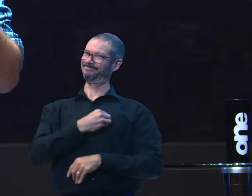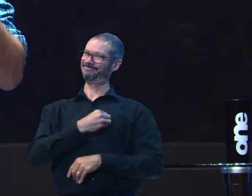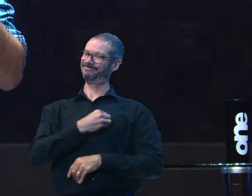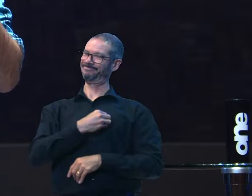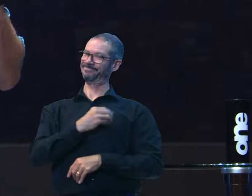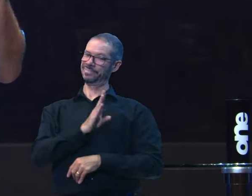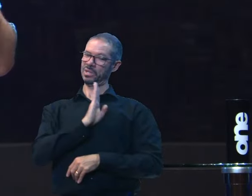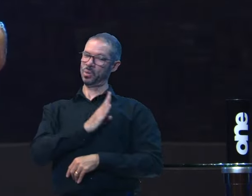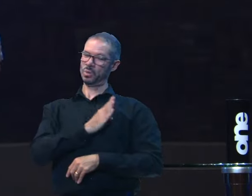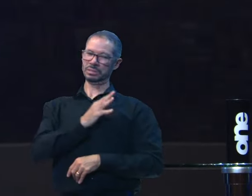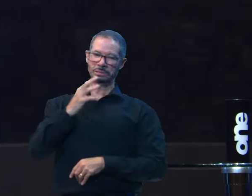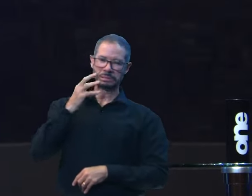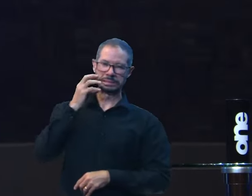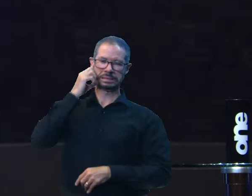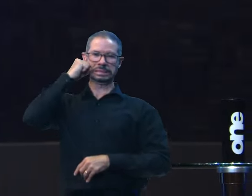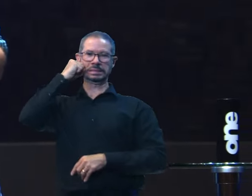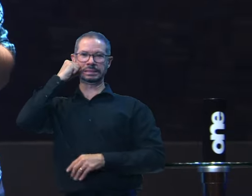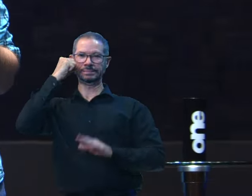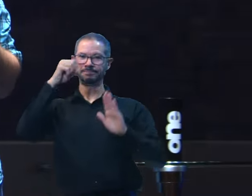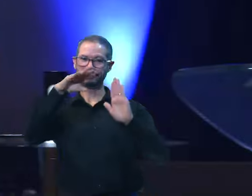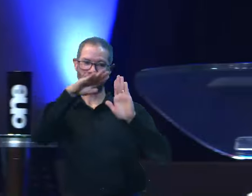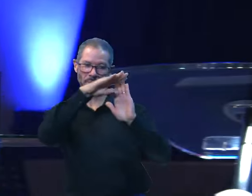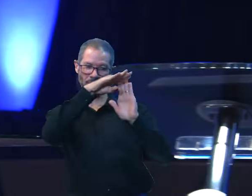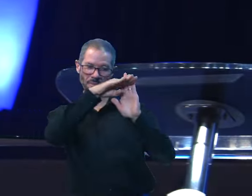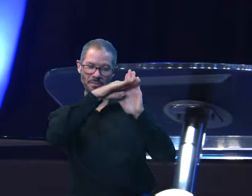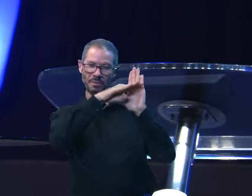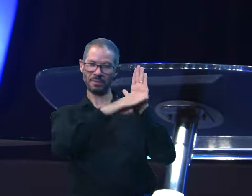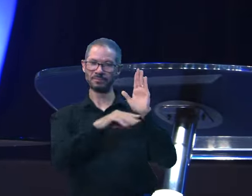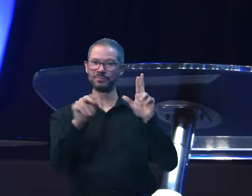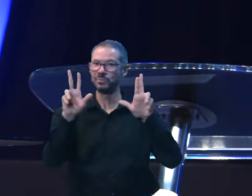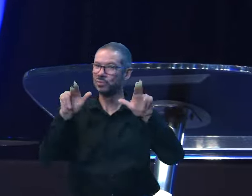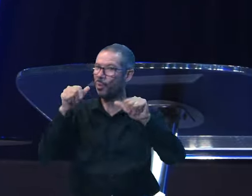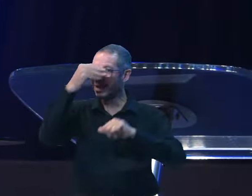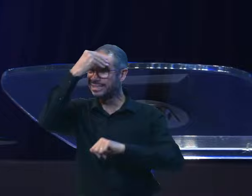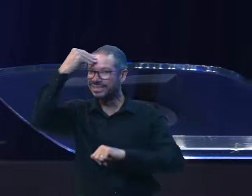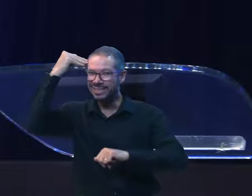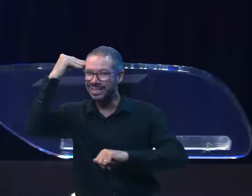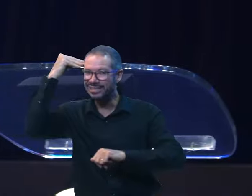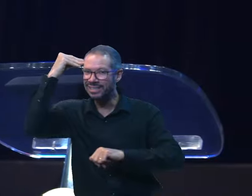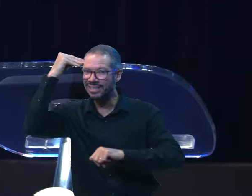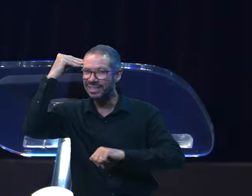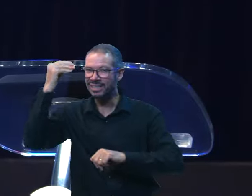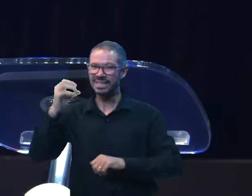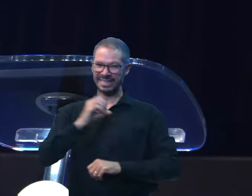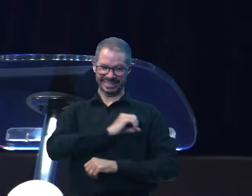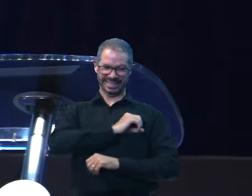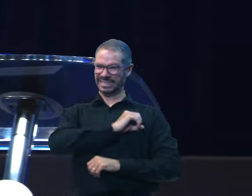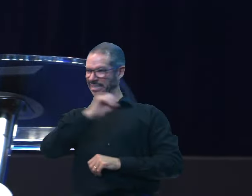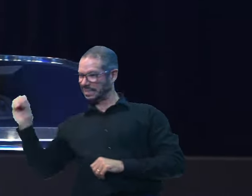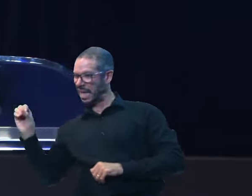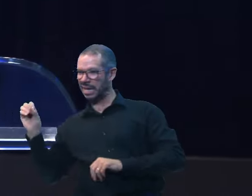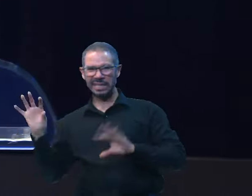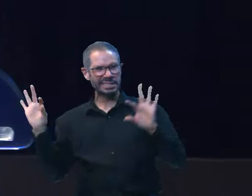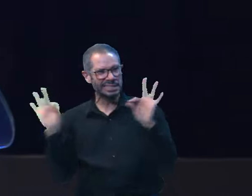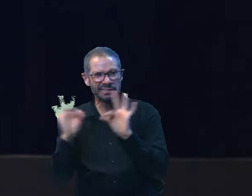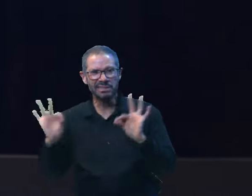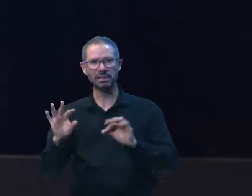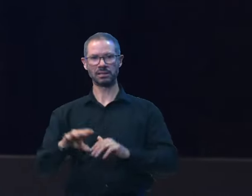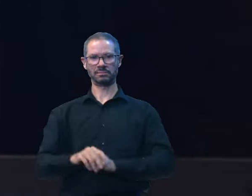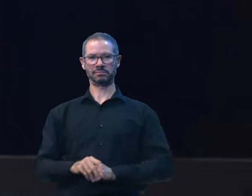O coração amargurado tem lista. Não esquece. Não zera.